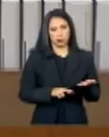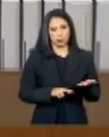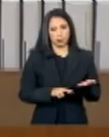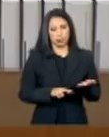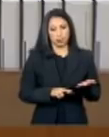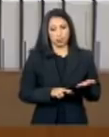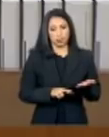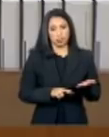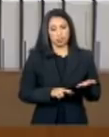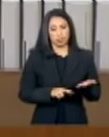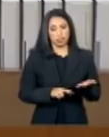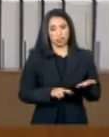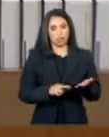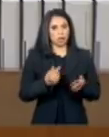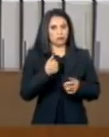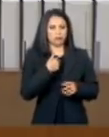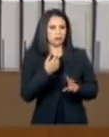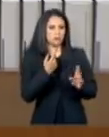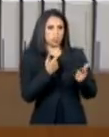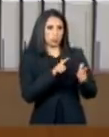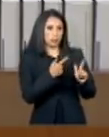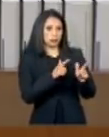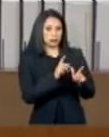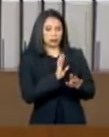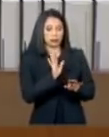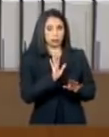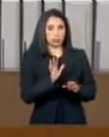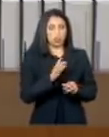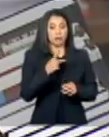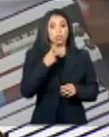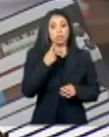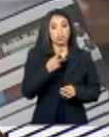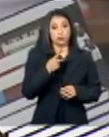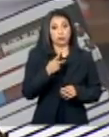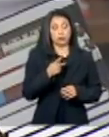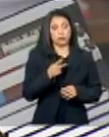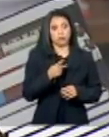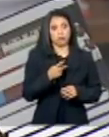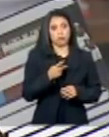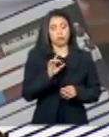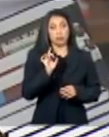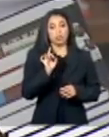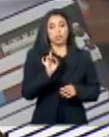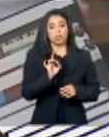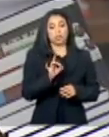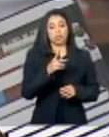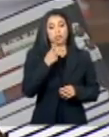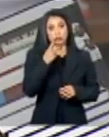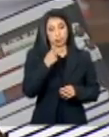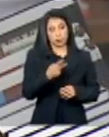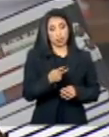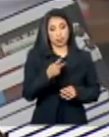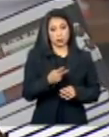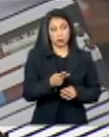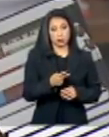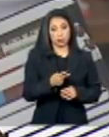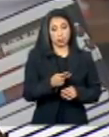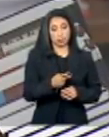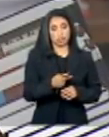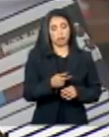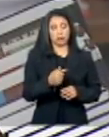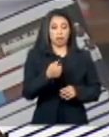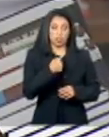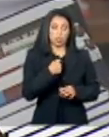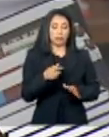refutando nem por guinando a indicação feita por você lê só estou registrando como componente do colegiado